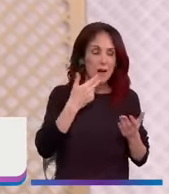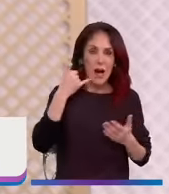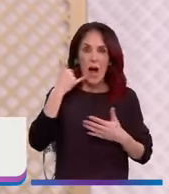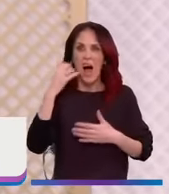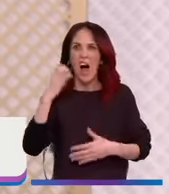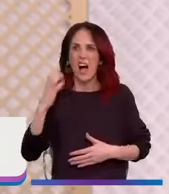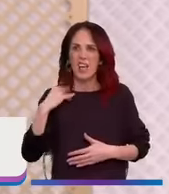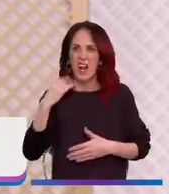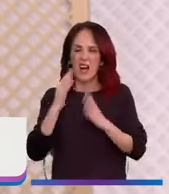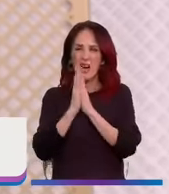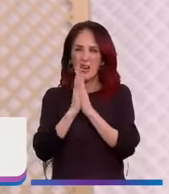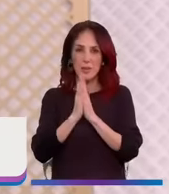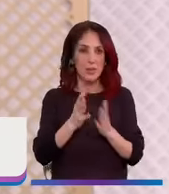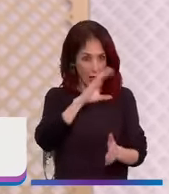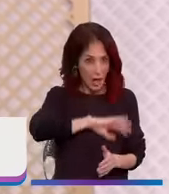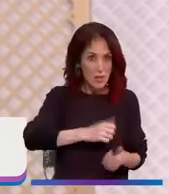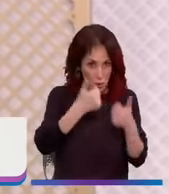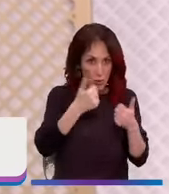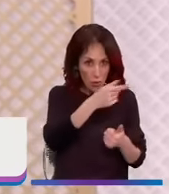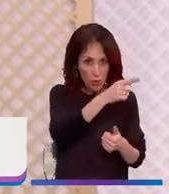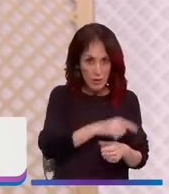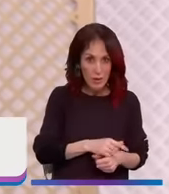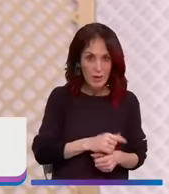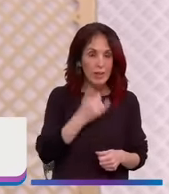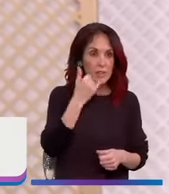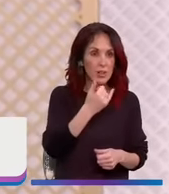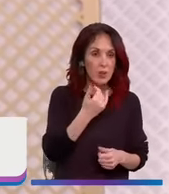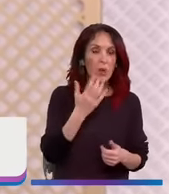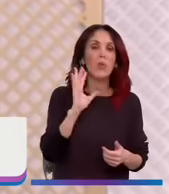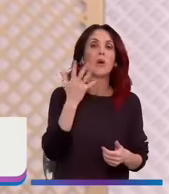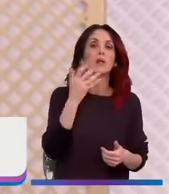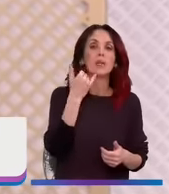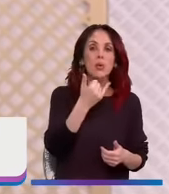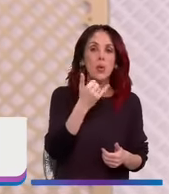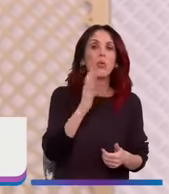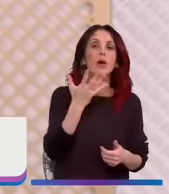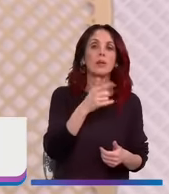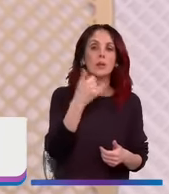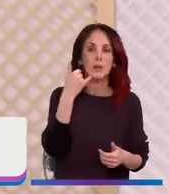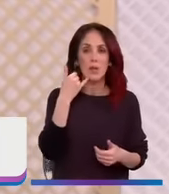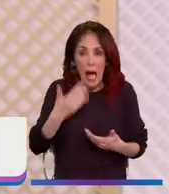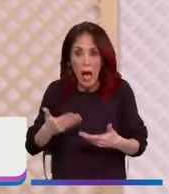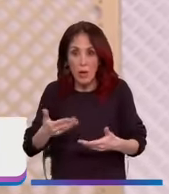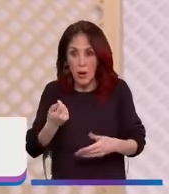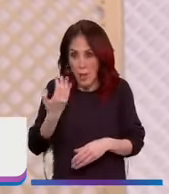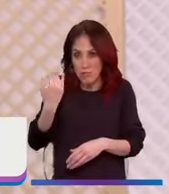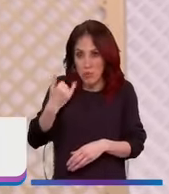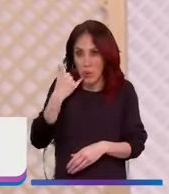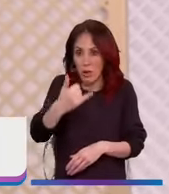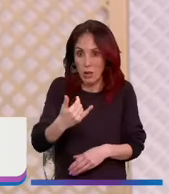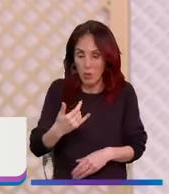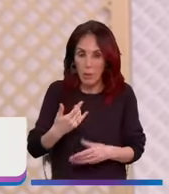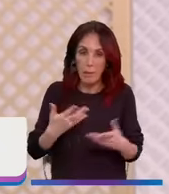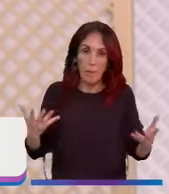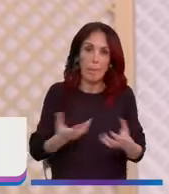Cláudio, morre! Ganhou! Quando é que ligou? Quando é que ligou? Liguei agora há bocadinho mesmo. Ligou